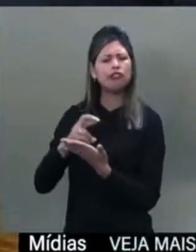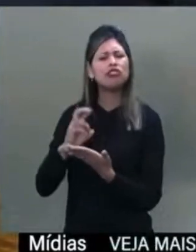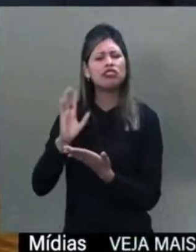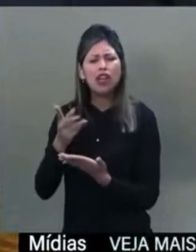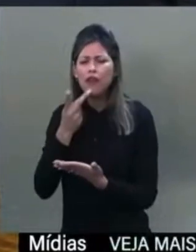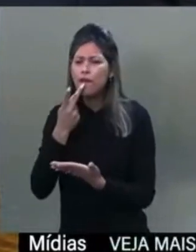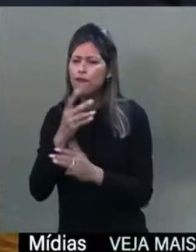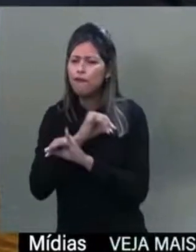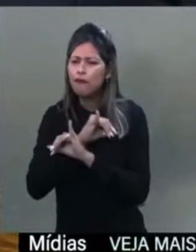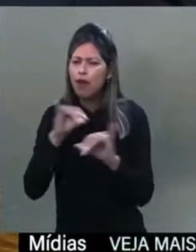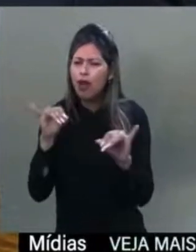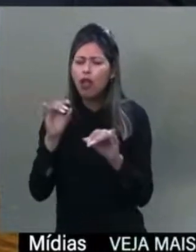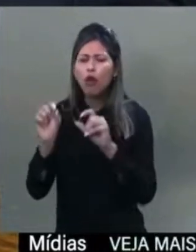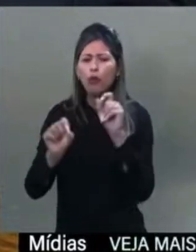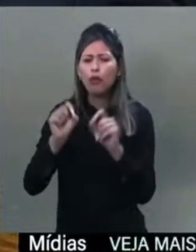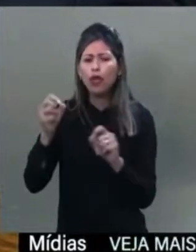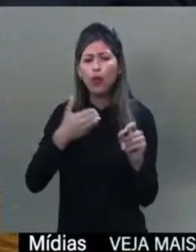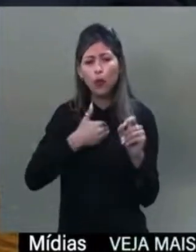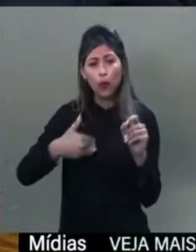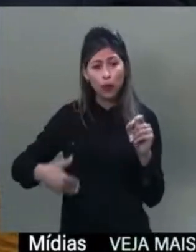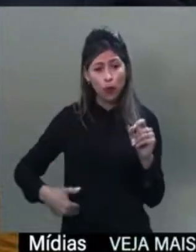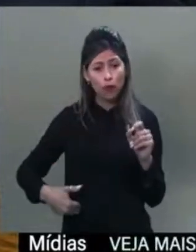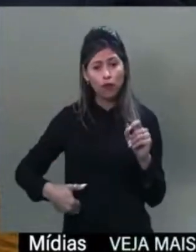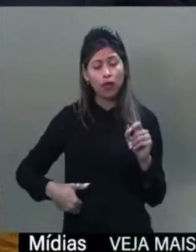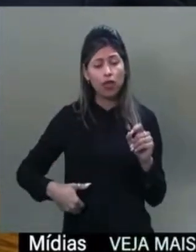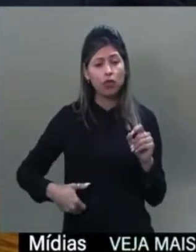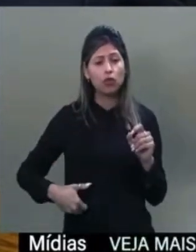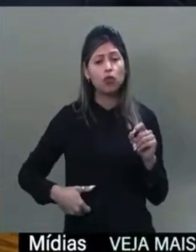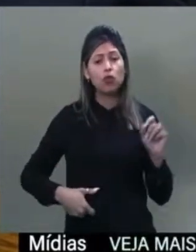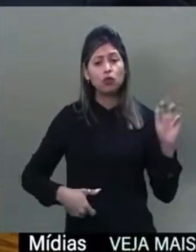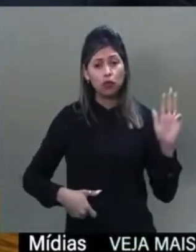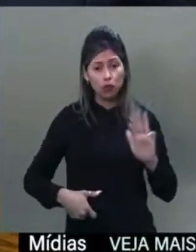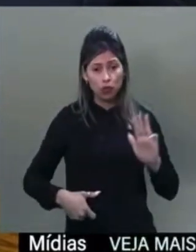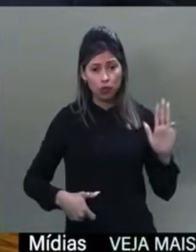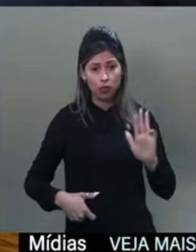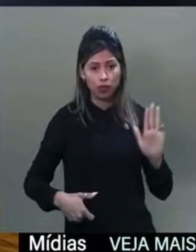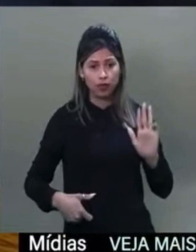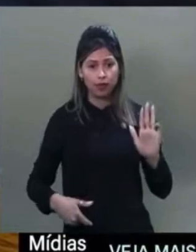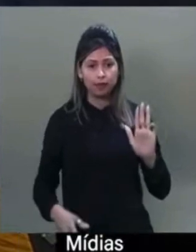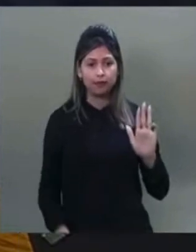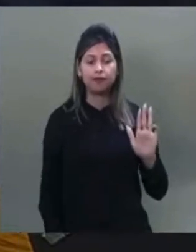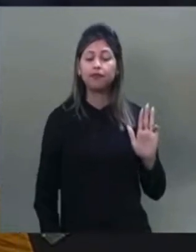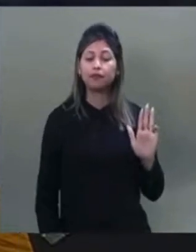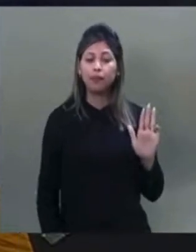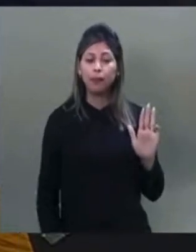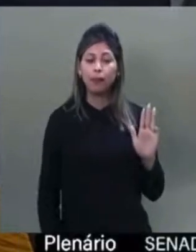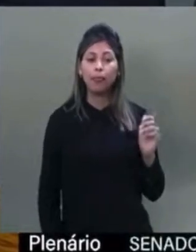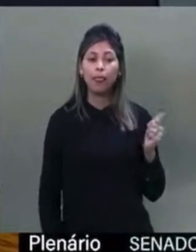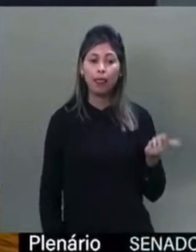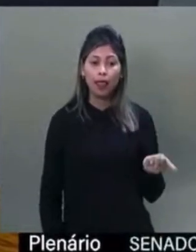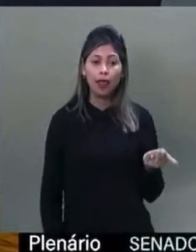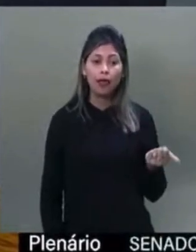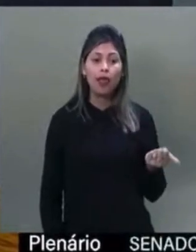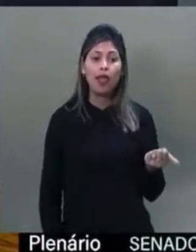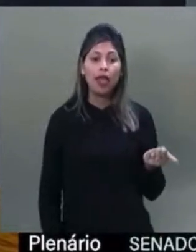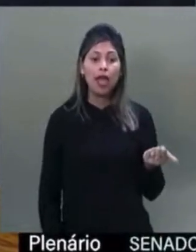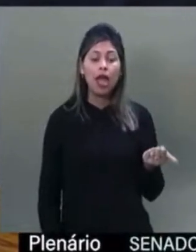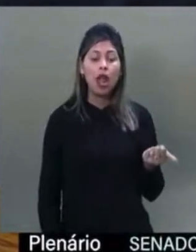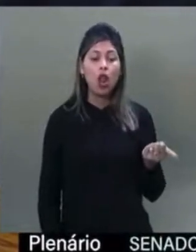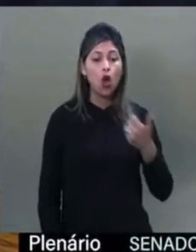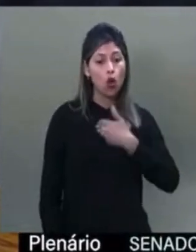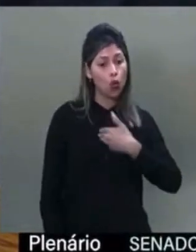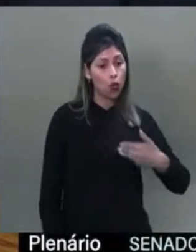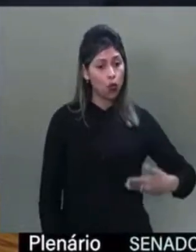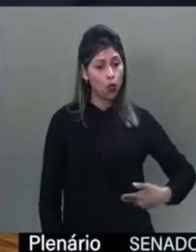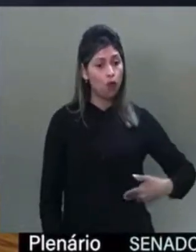dizer que os governos do presidente Lula foram governos que sempre